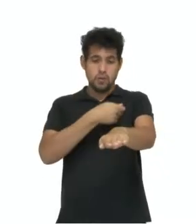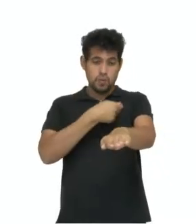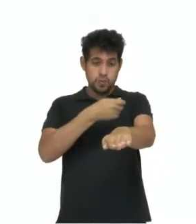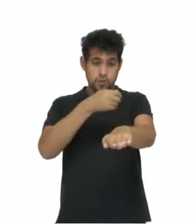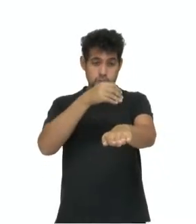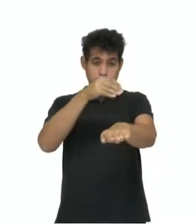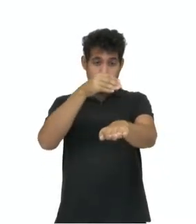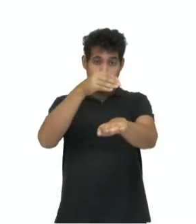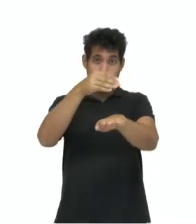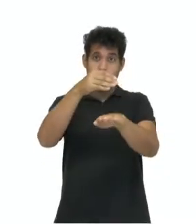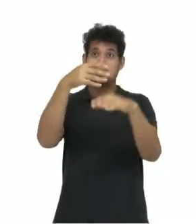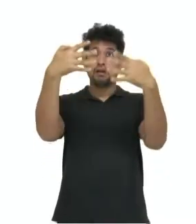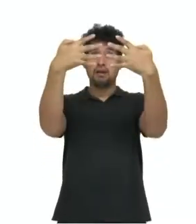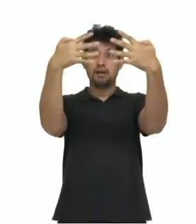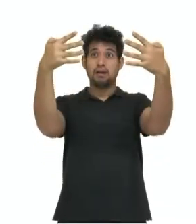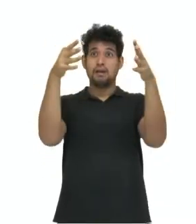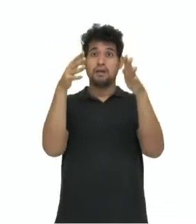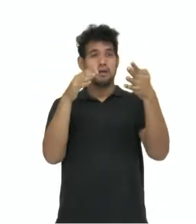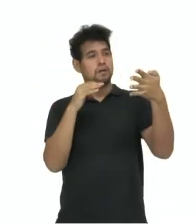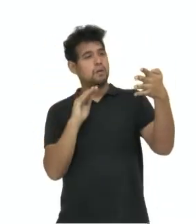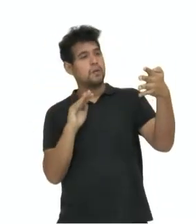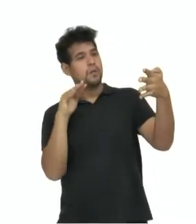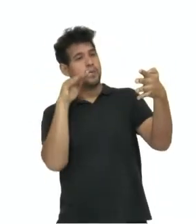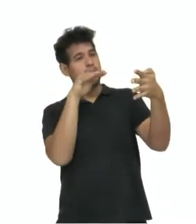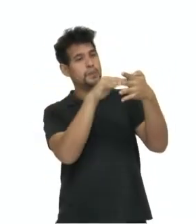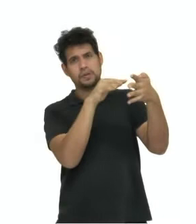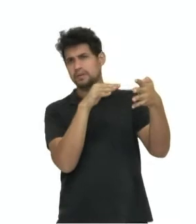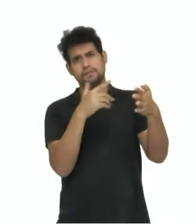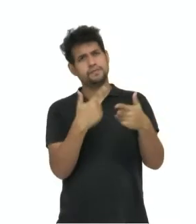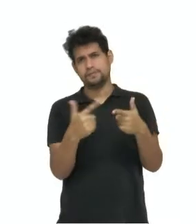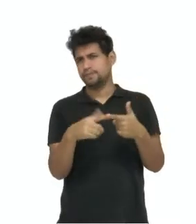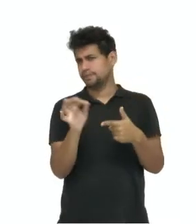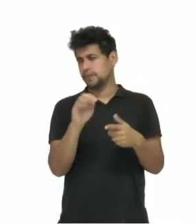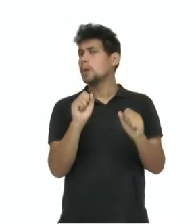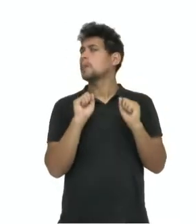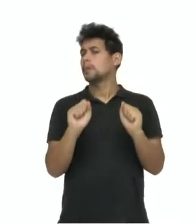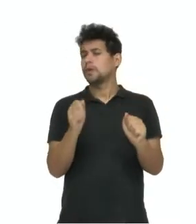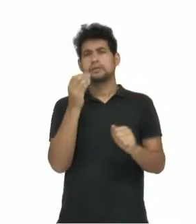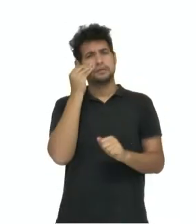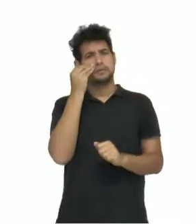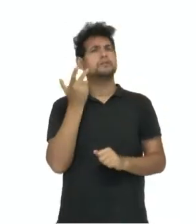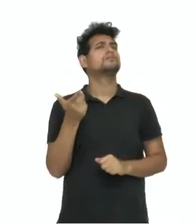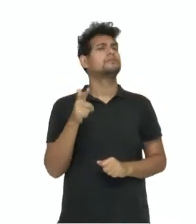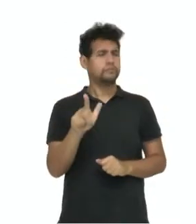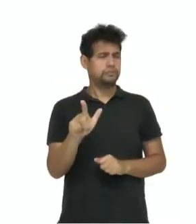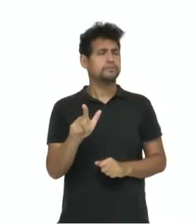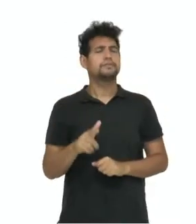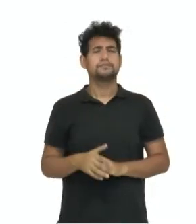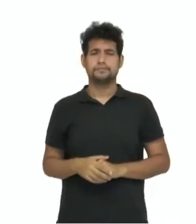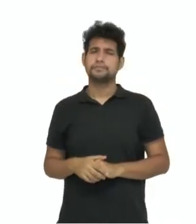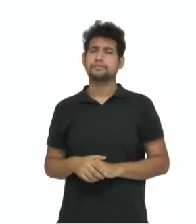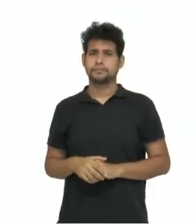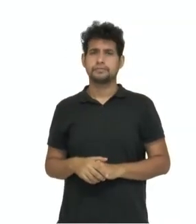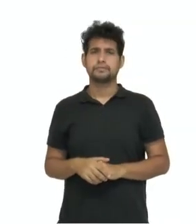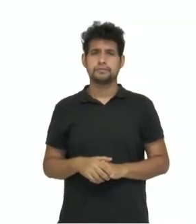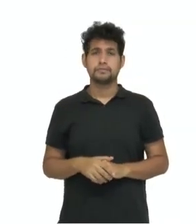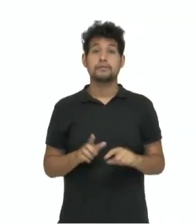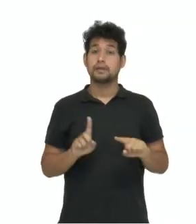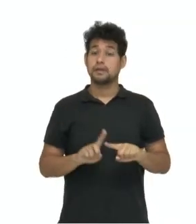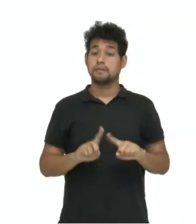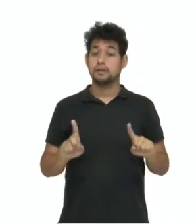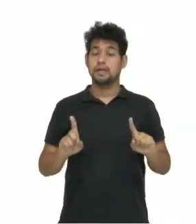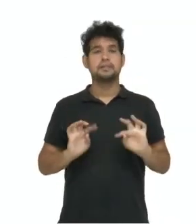de proteção, o atleta não será penalizado, podendo repetir a tentativa. E a